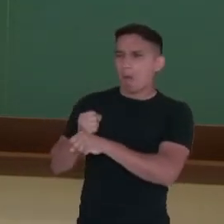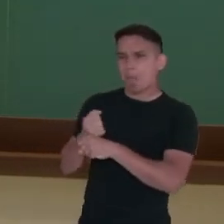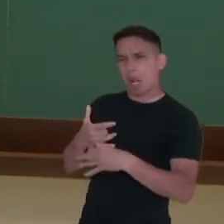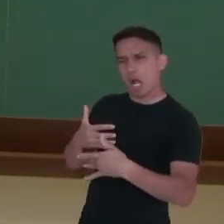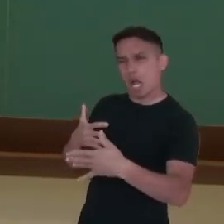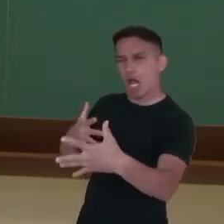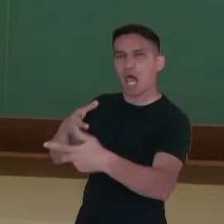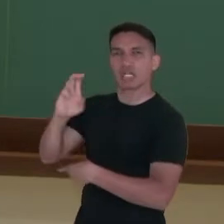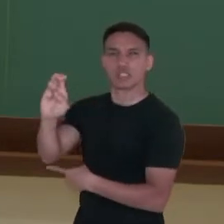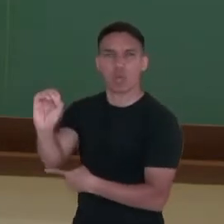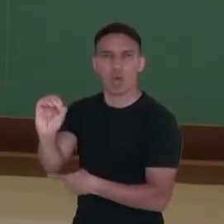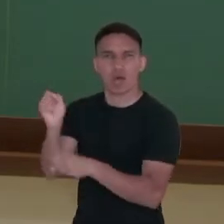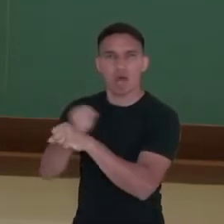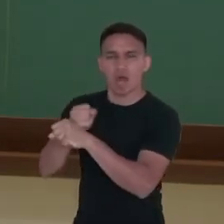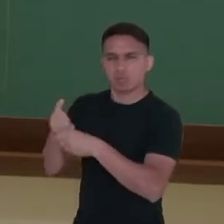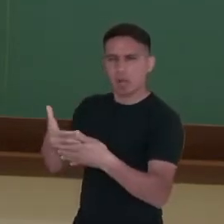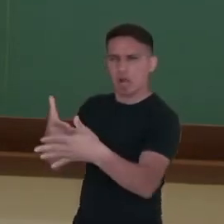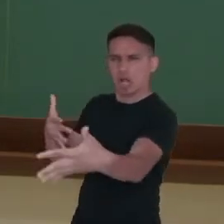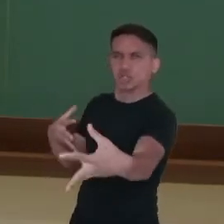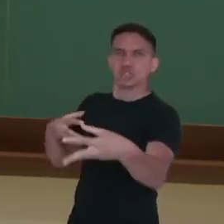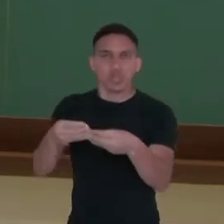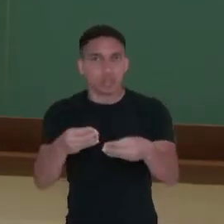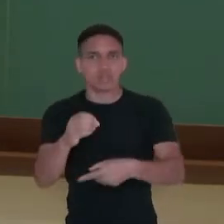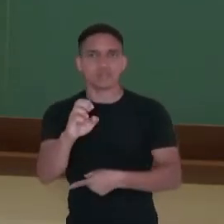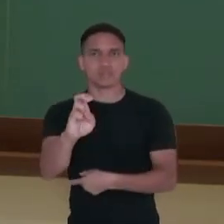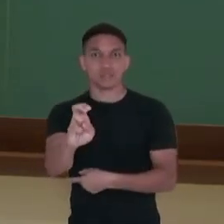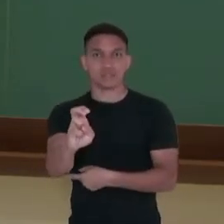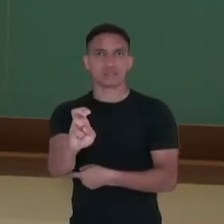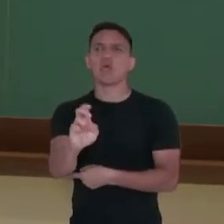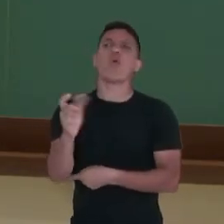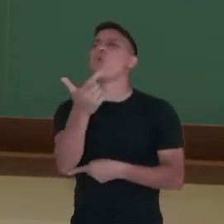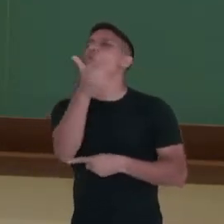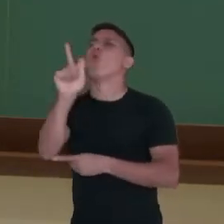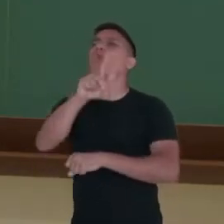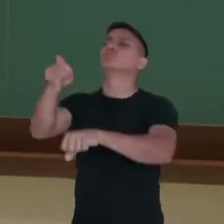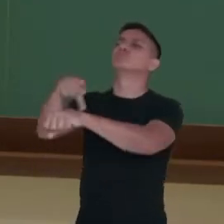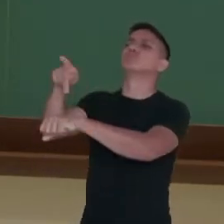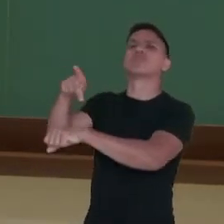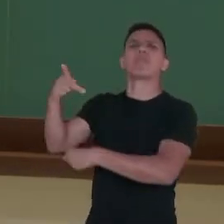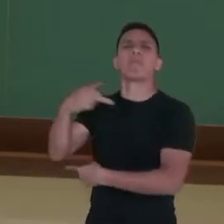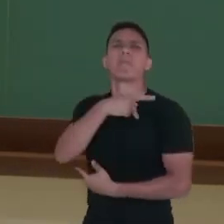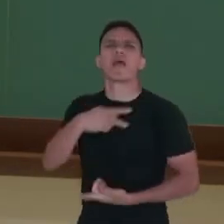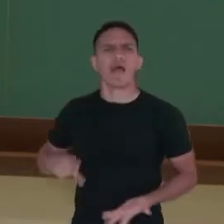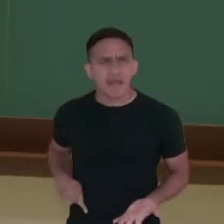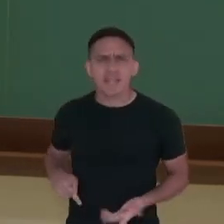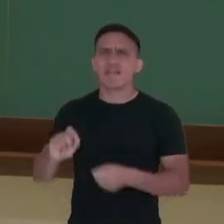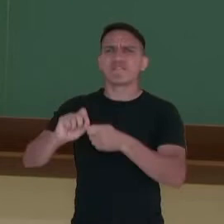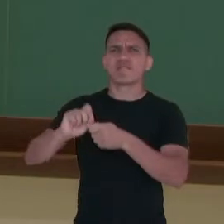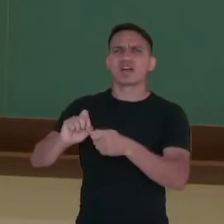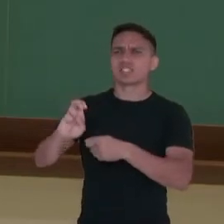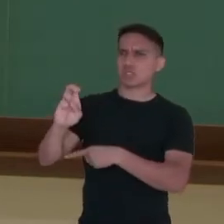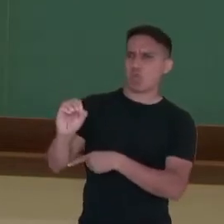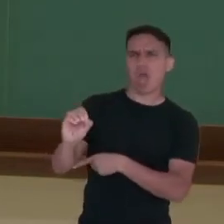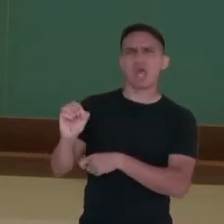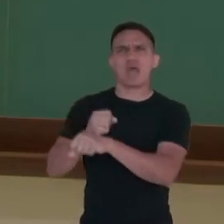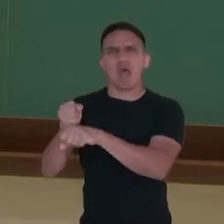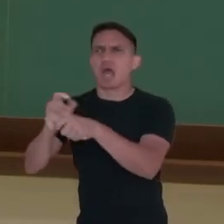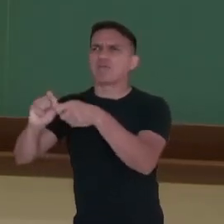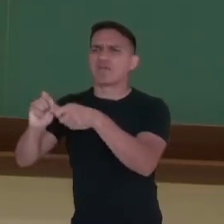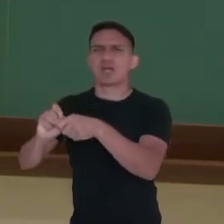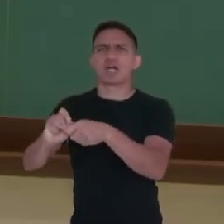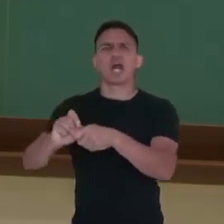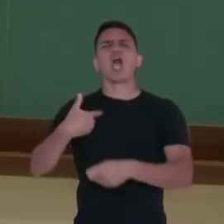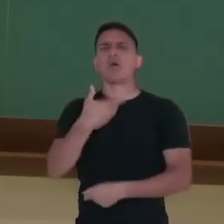em 5. O que quer dizer isso? O que outros presidentes levariam 50 anos para realizar, o Juscelino Kubitschek faria em